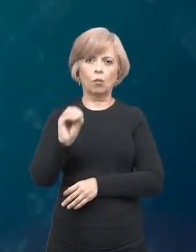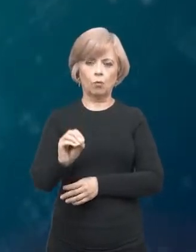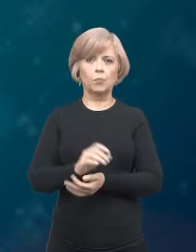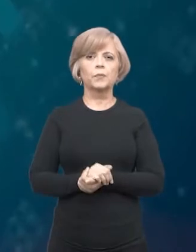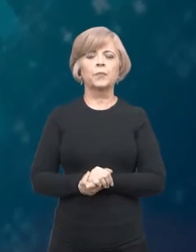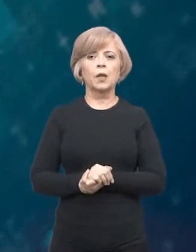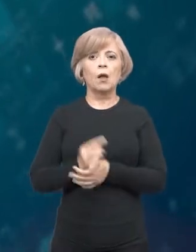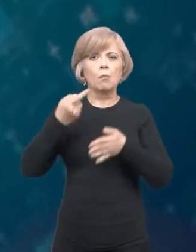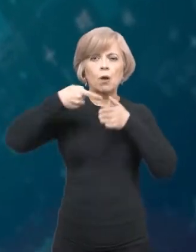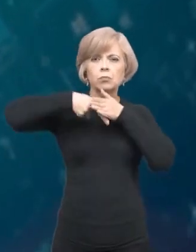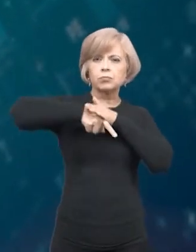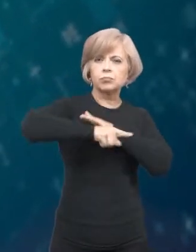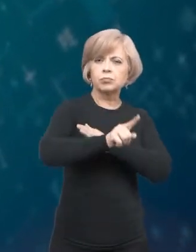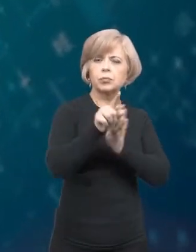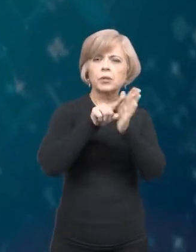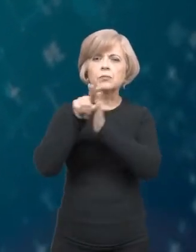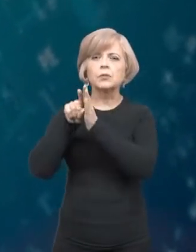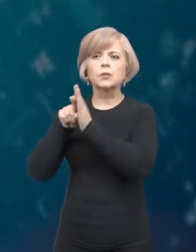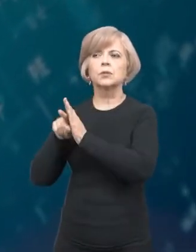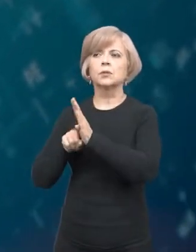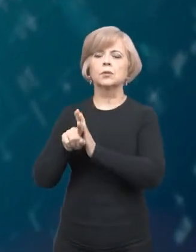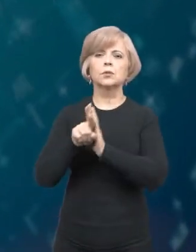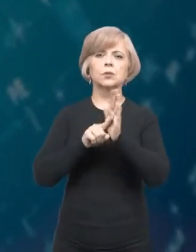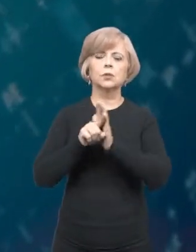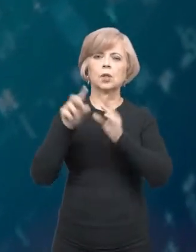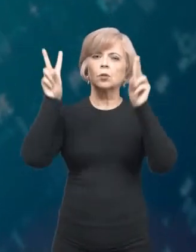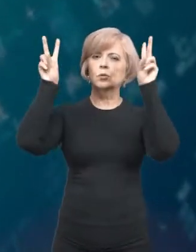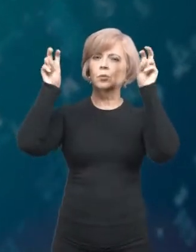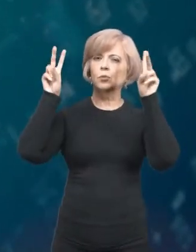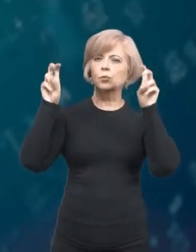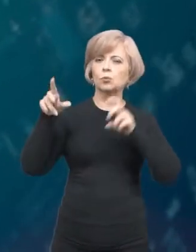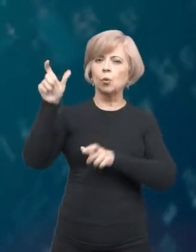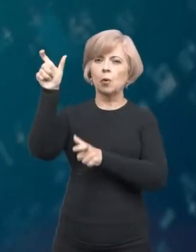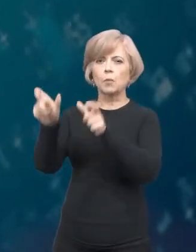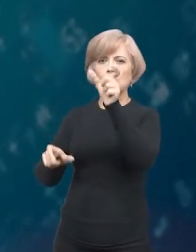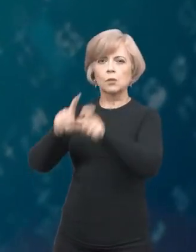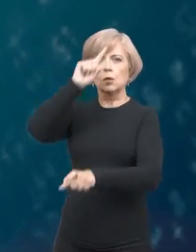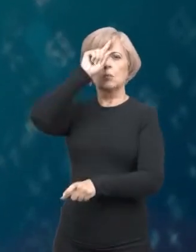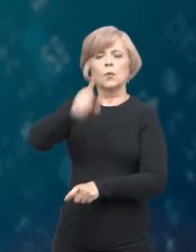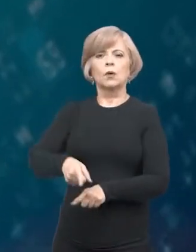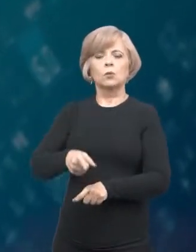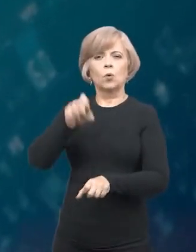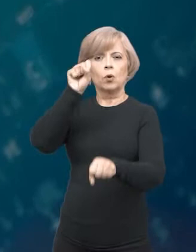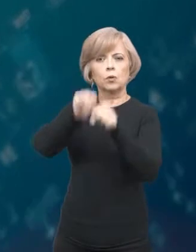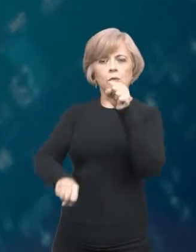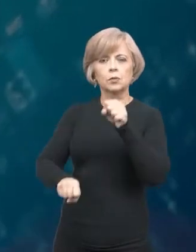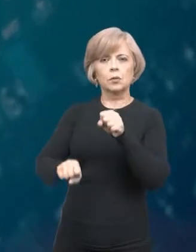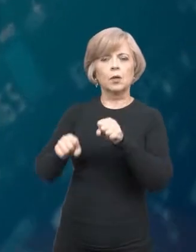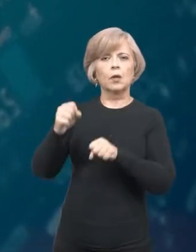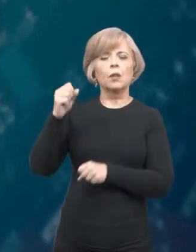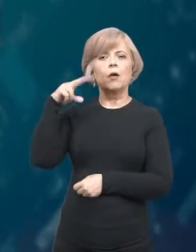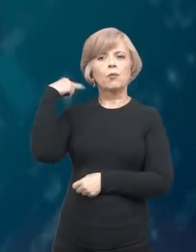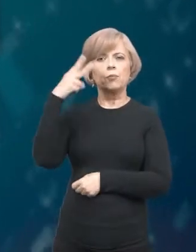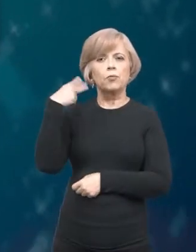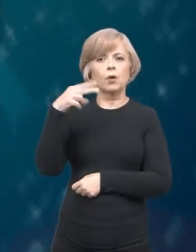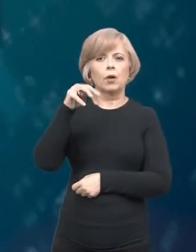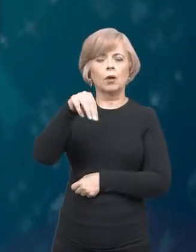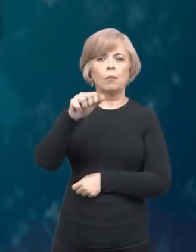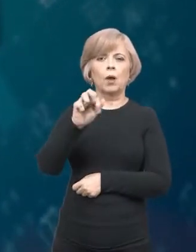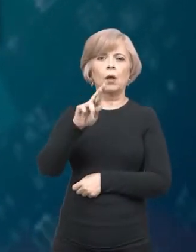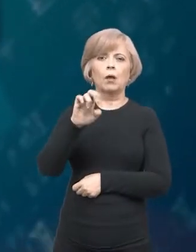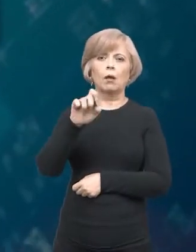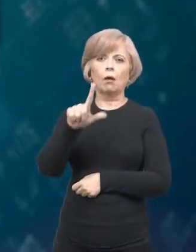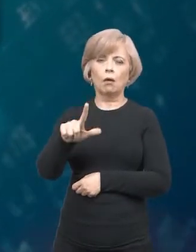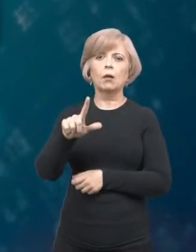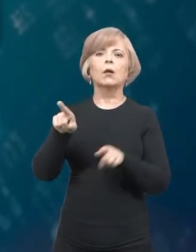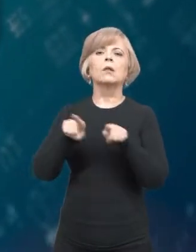GAECO-MPRJ, para o aprofundamento das investigações sobre os mandantes dos assassinatos da vereadora Marielle Franco e